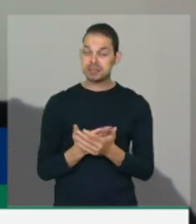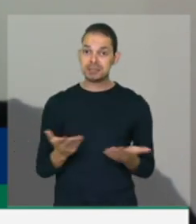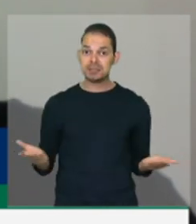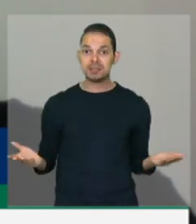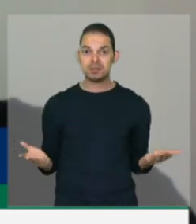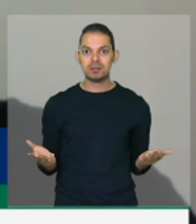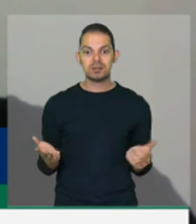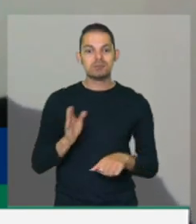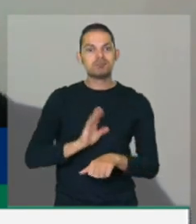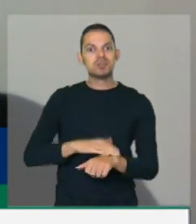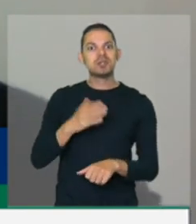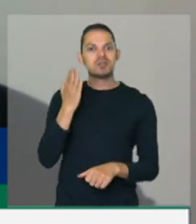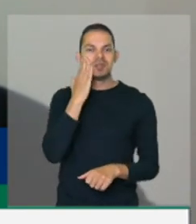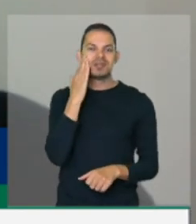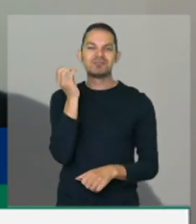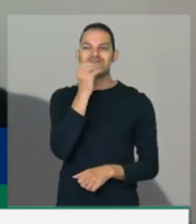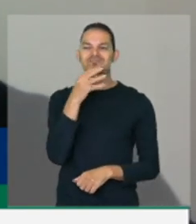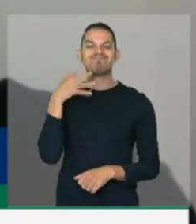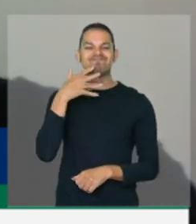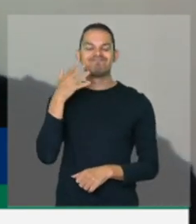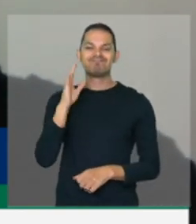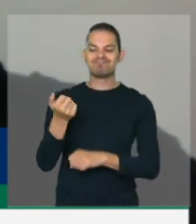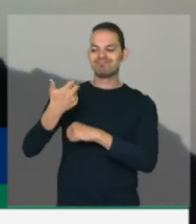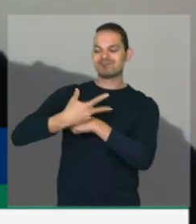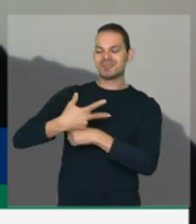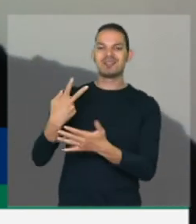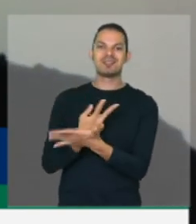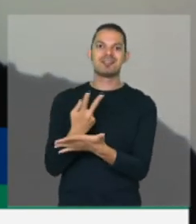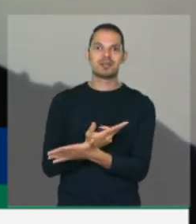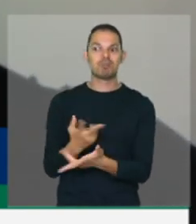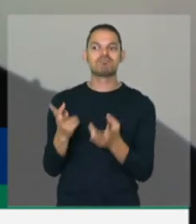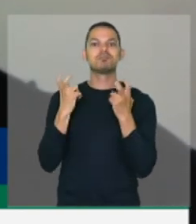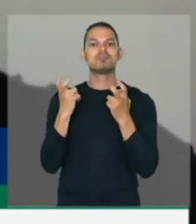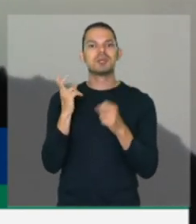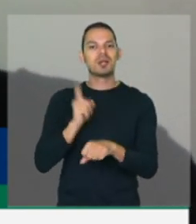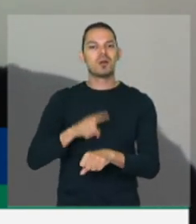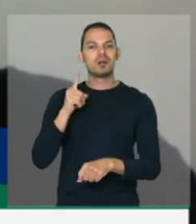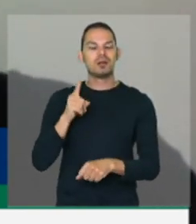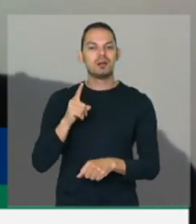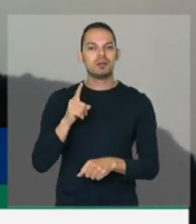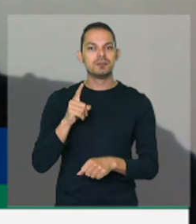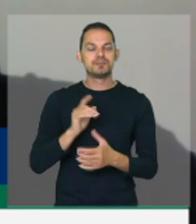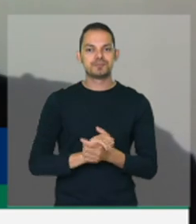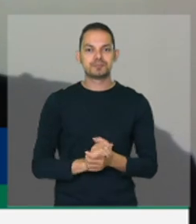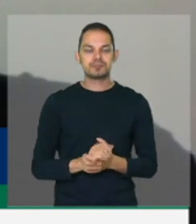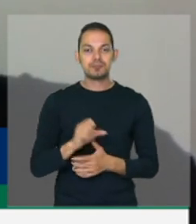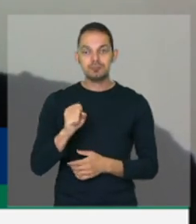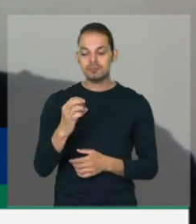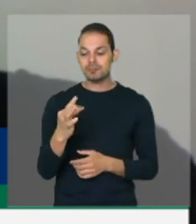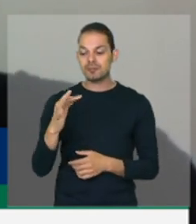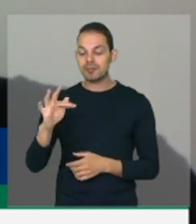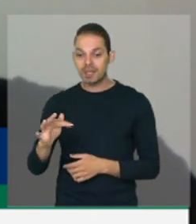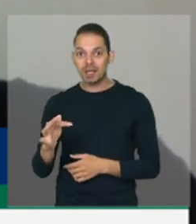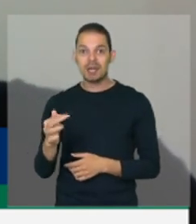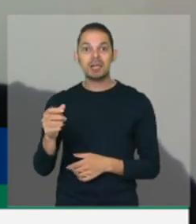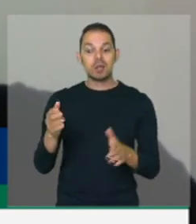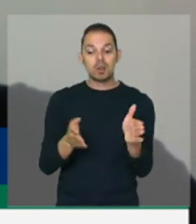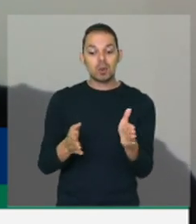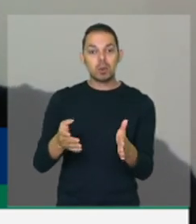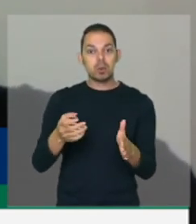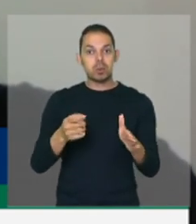naquele momento, que eu tinha exagerado em minhas falas. Quem garante que o próximo desafeto da Corte Suprema não terá seu mandato cassado de